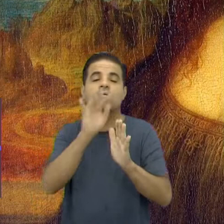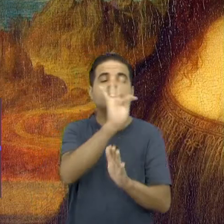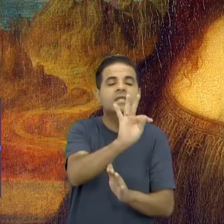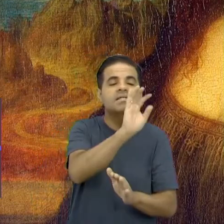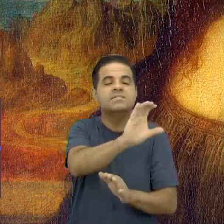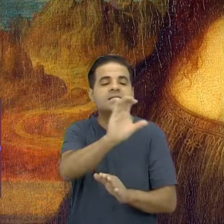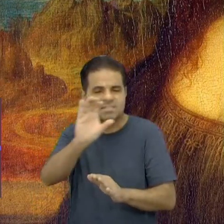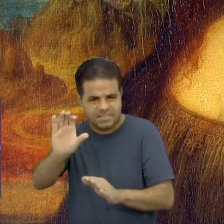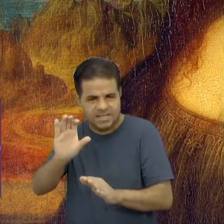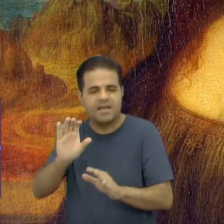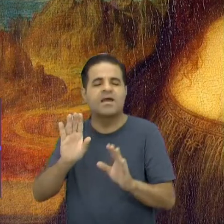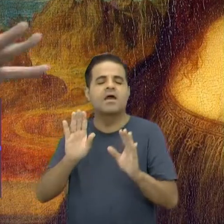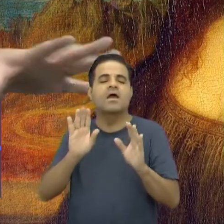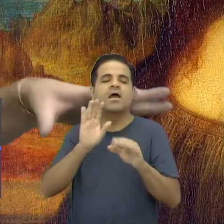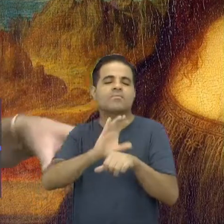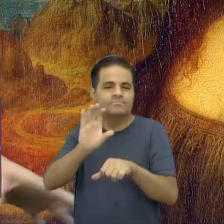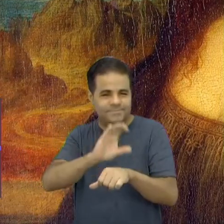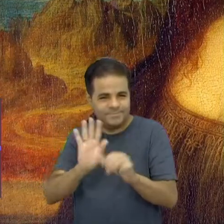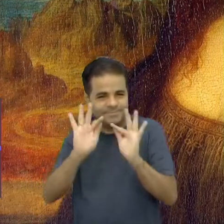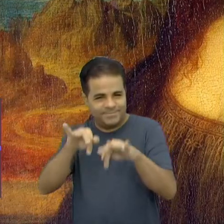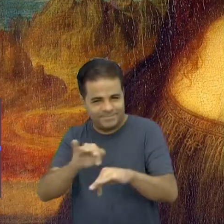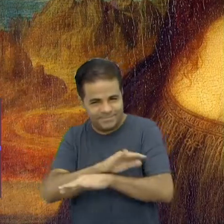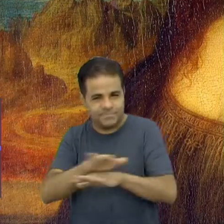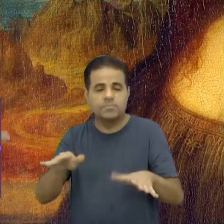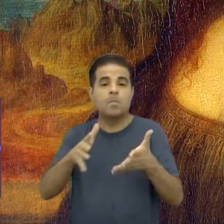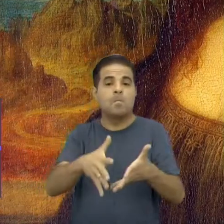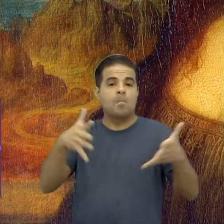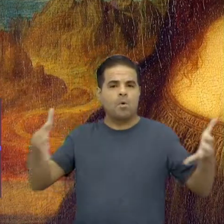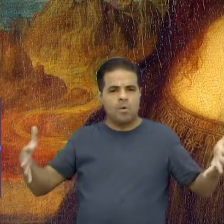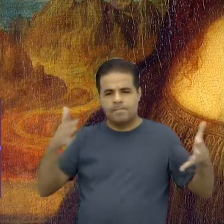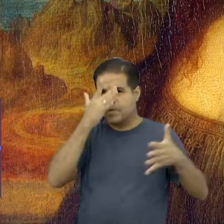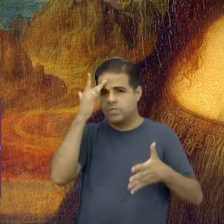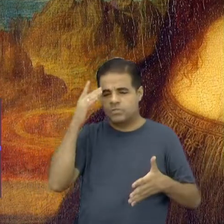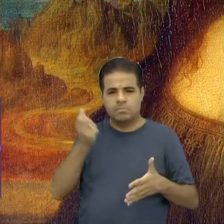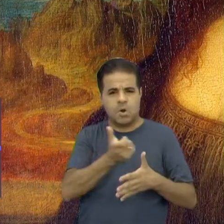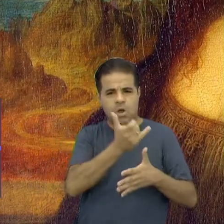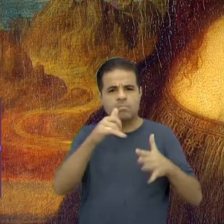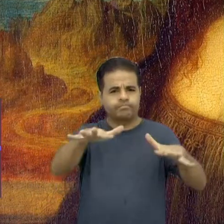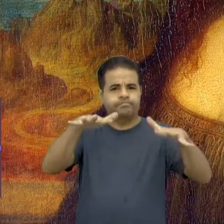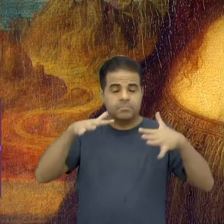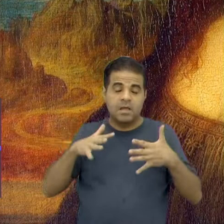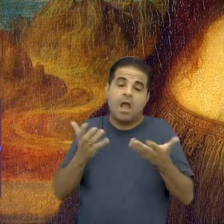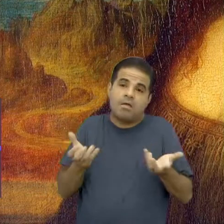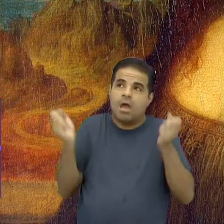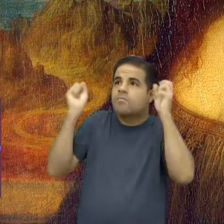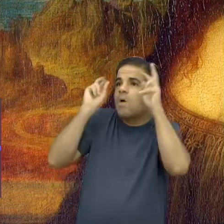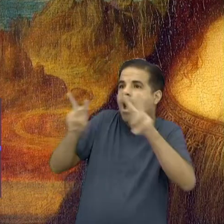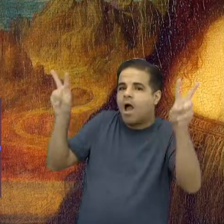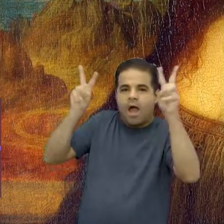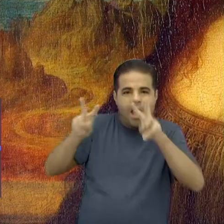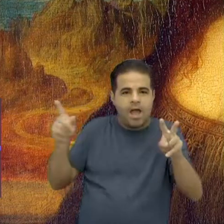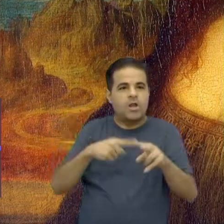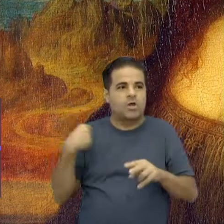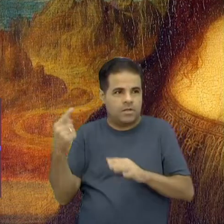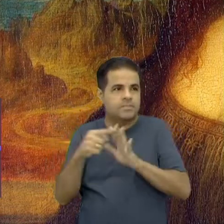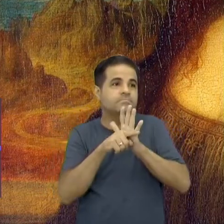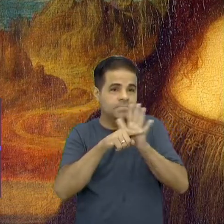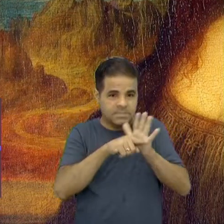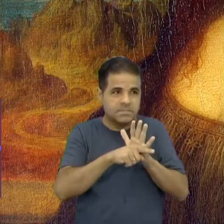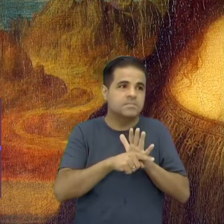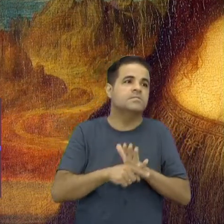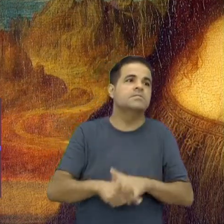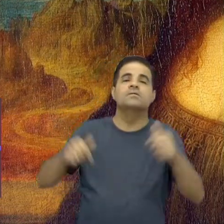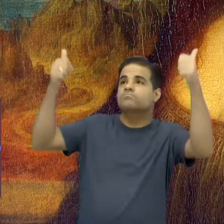curso. Como tem um público, né, maior e a gente quer dar uma visibilidade maior para a nossa pesquisa, o banner ele é